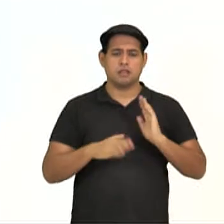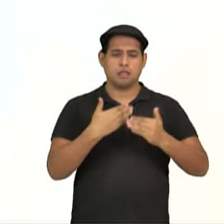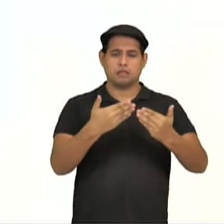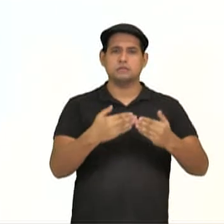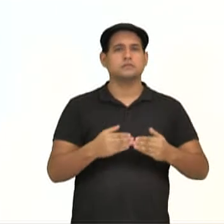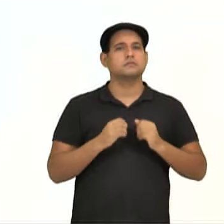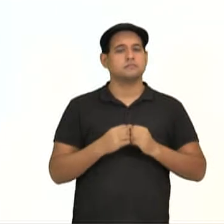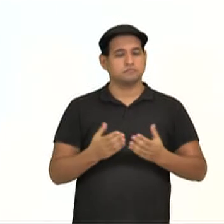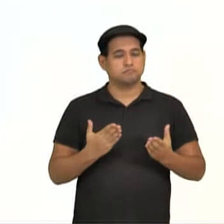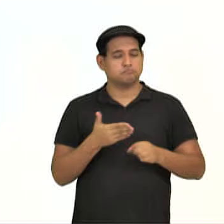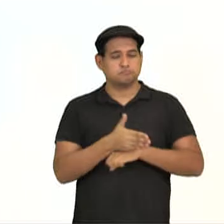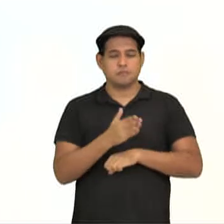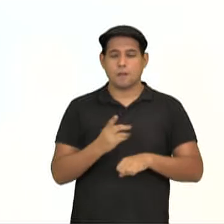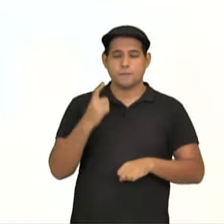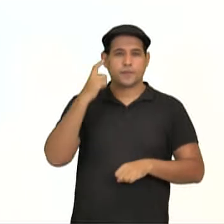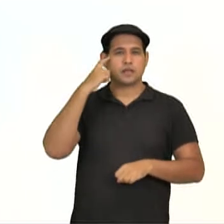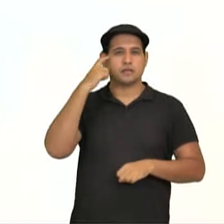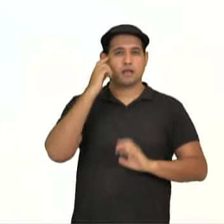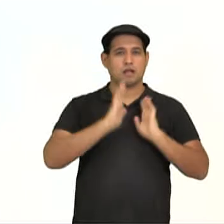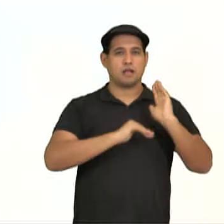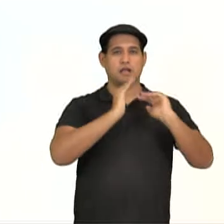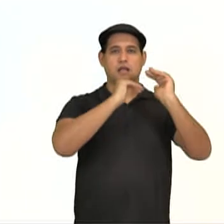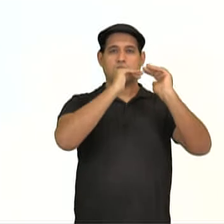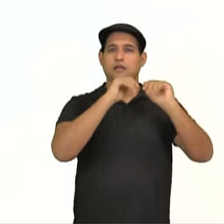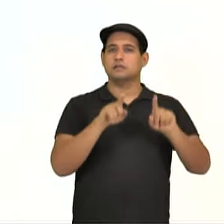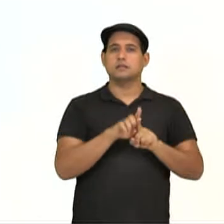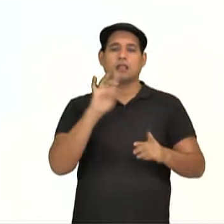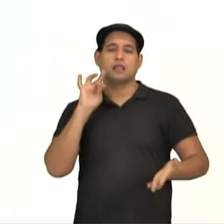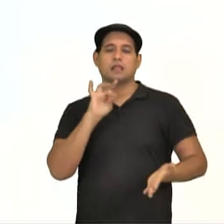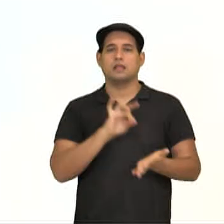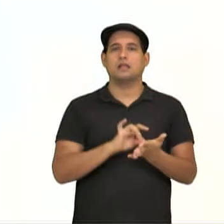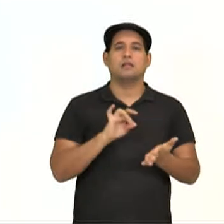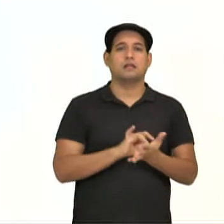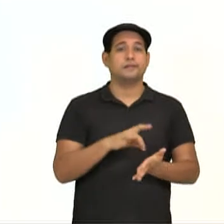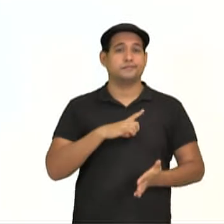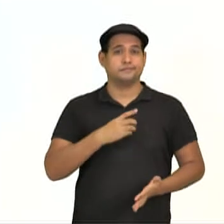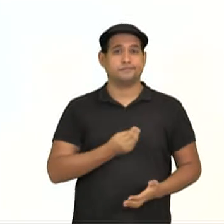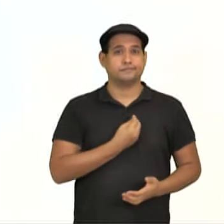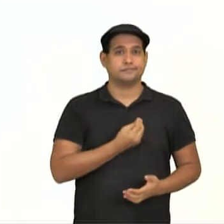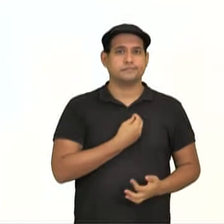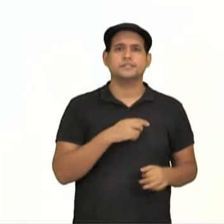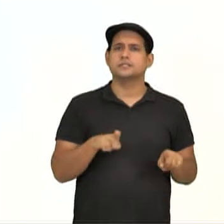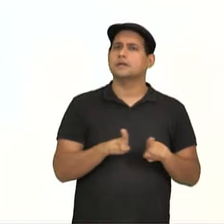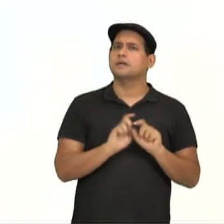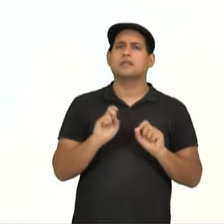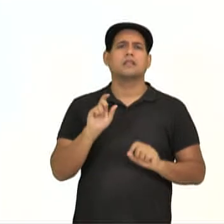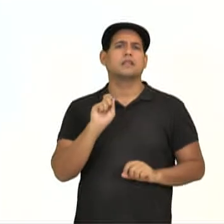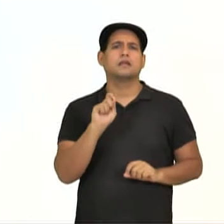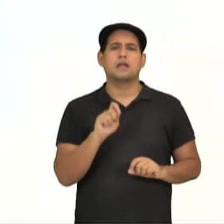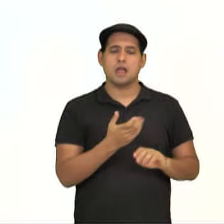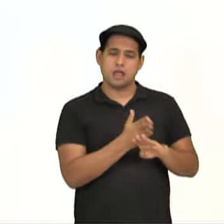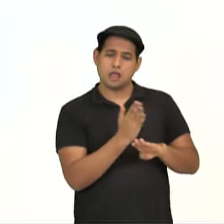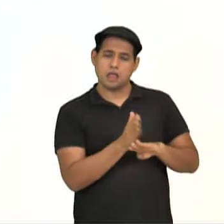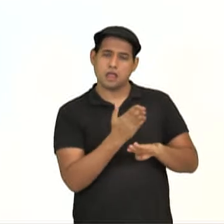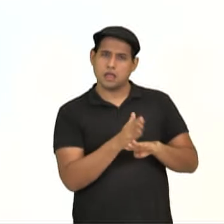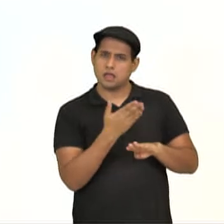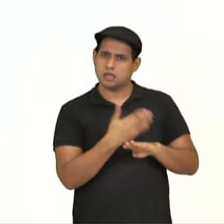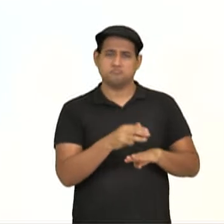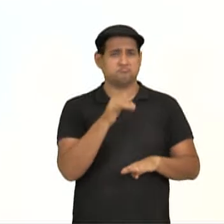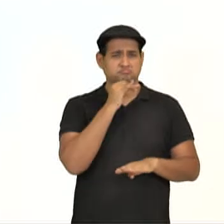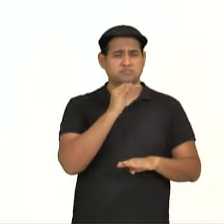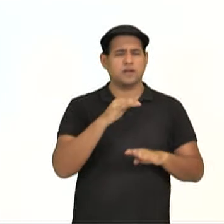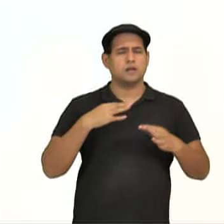possa acessar pensamentos elevados e a verdadeira essência humana. Então ela busca que esse praticante, conforme